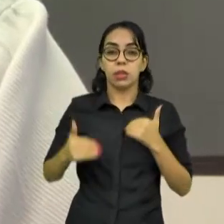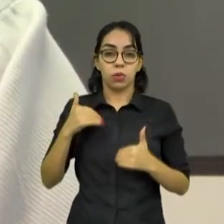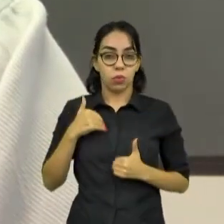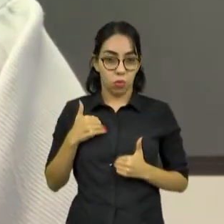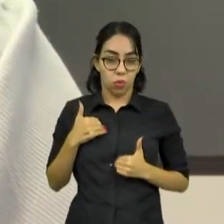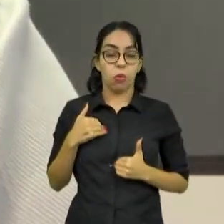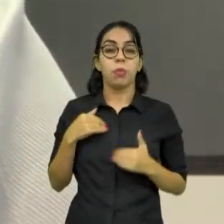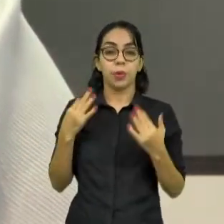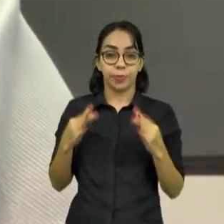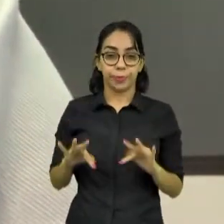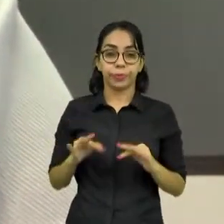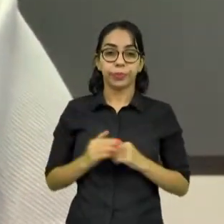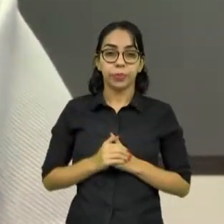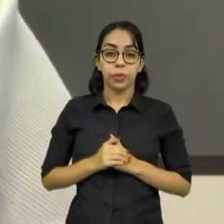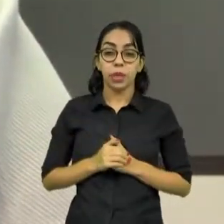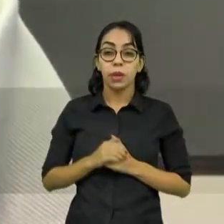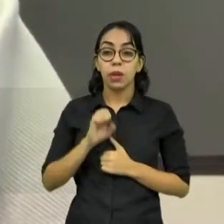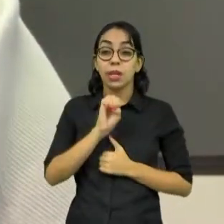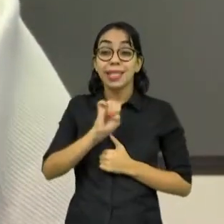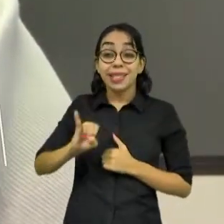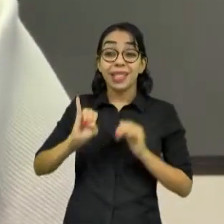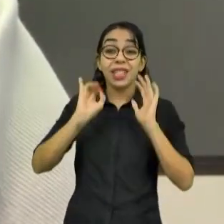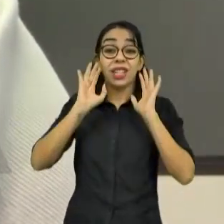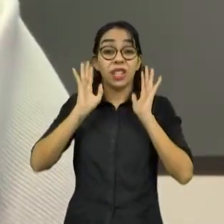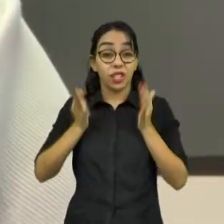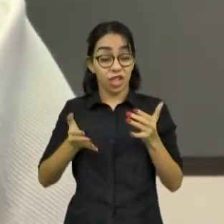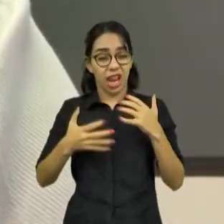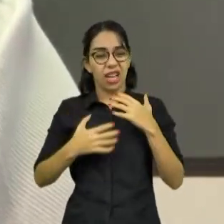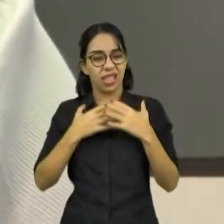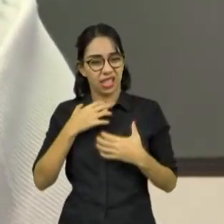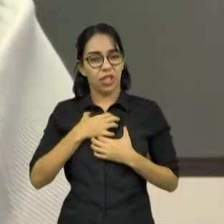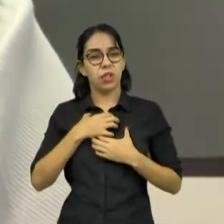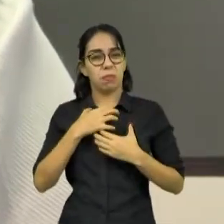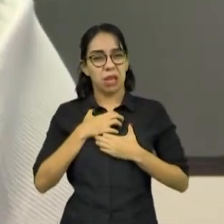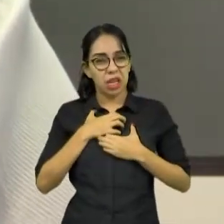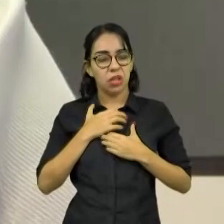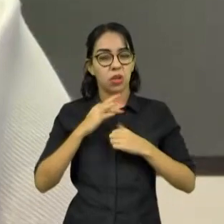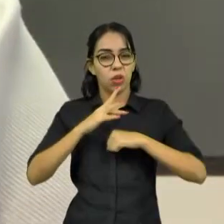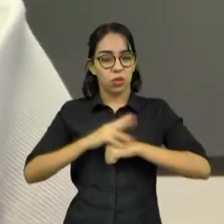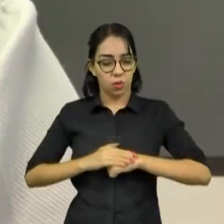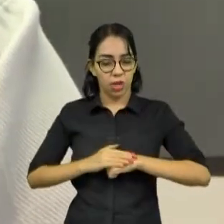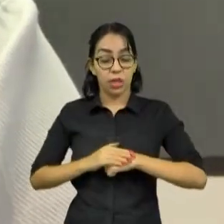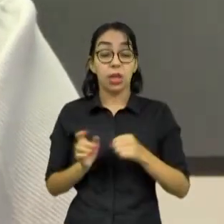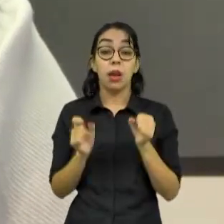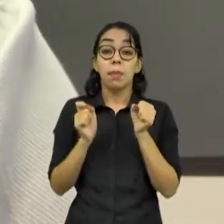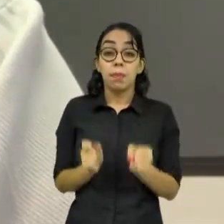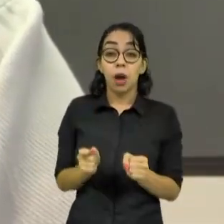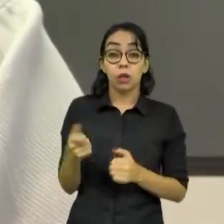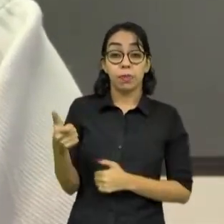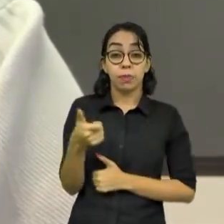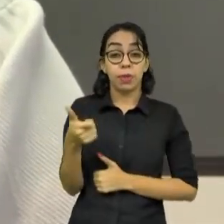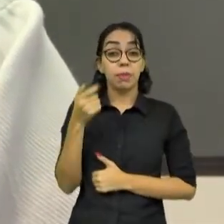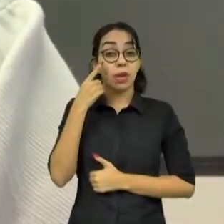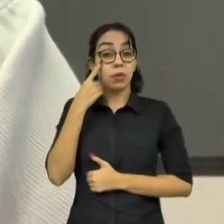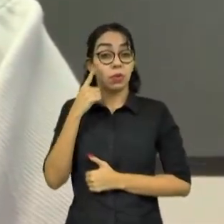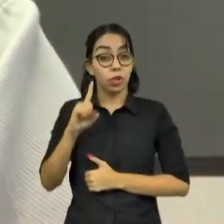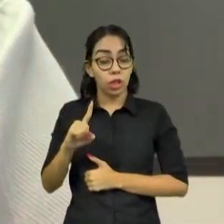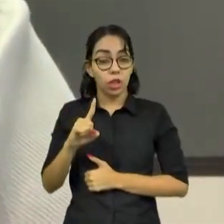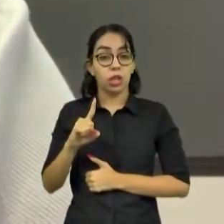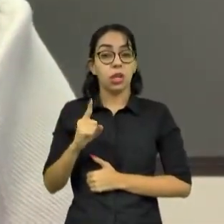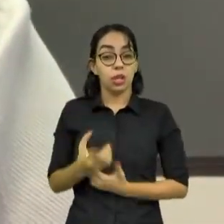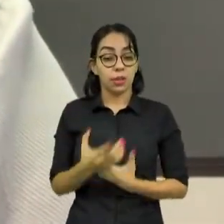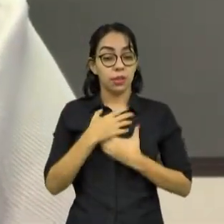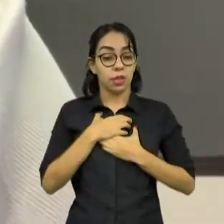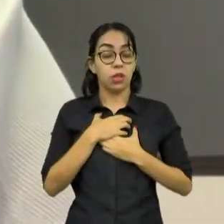com sintomas da doença, você pode fazer o teste a partir do primeiro dia de sintoma, que começar com sintomas gripais,